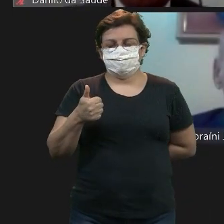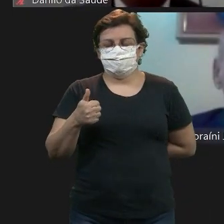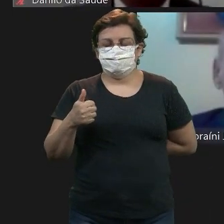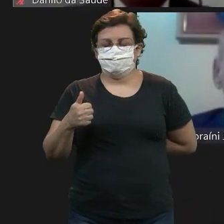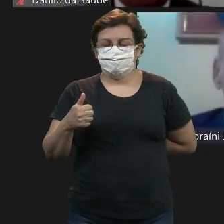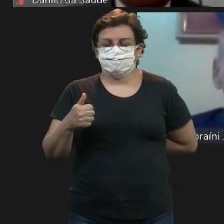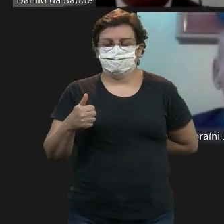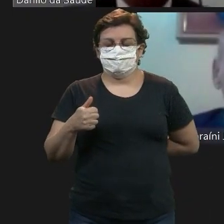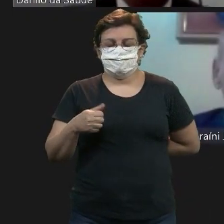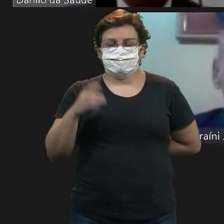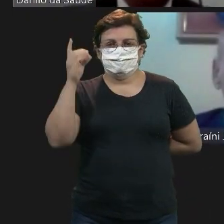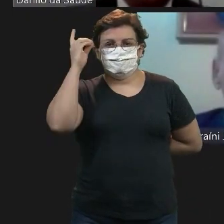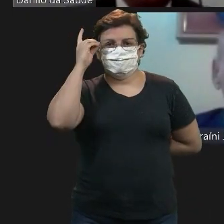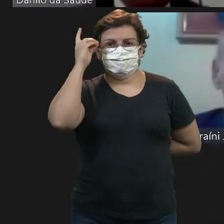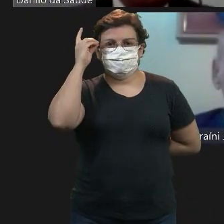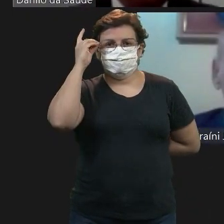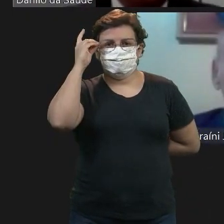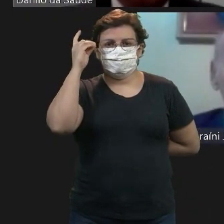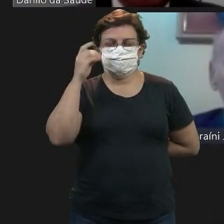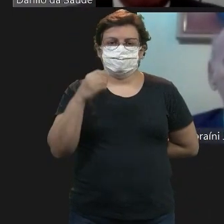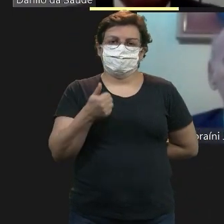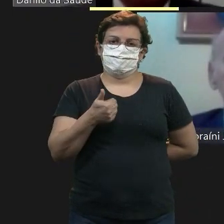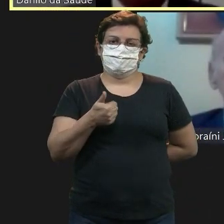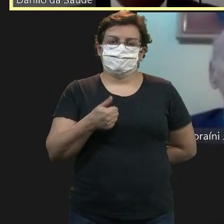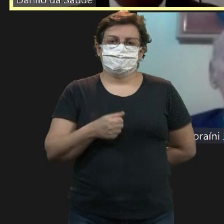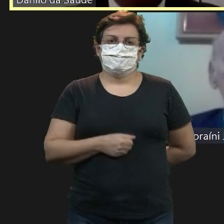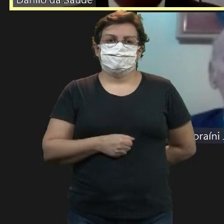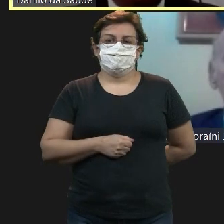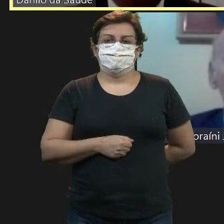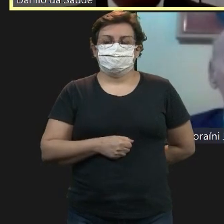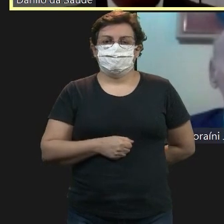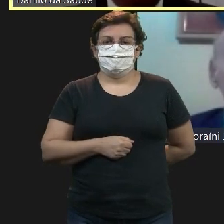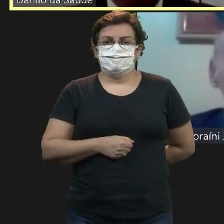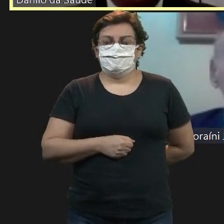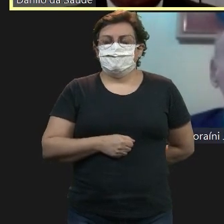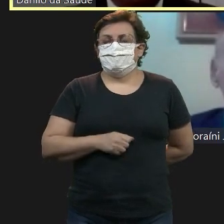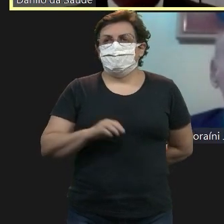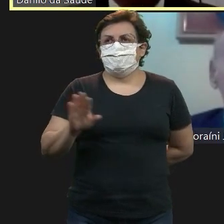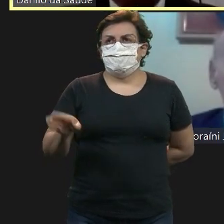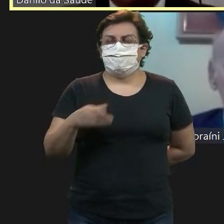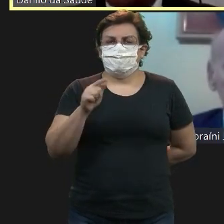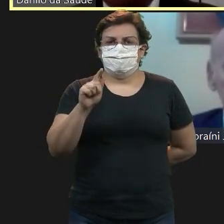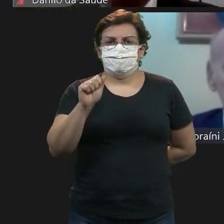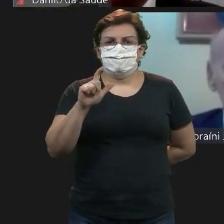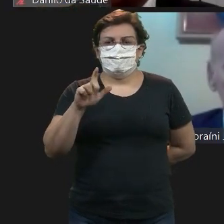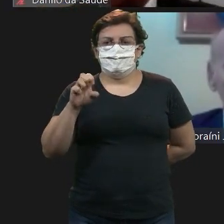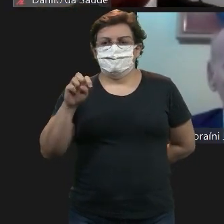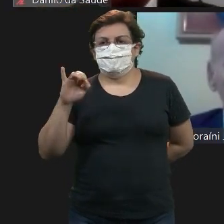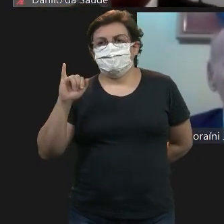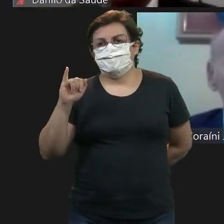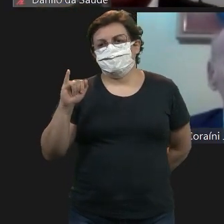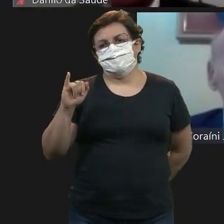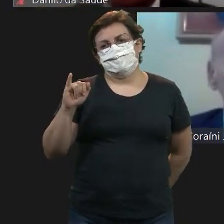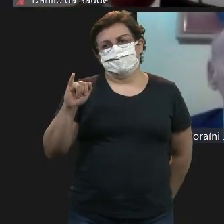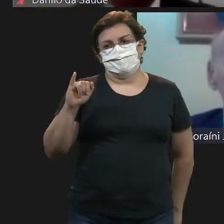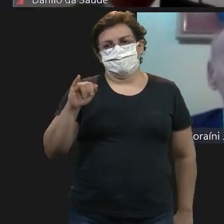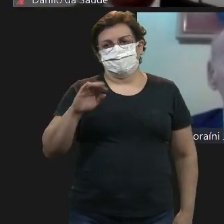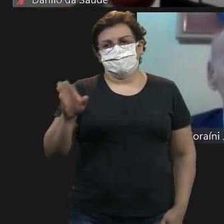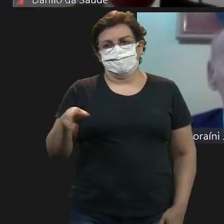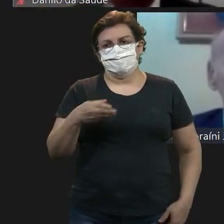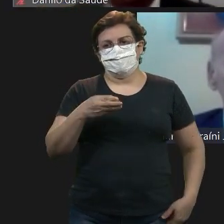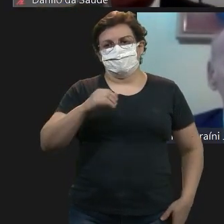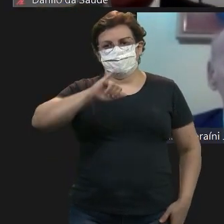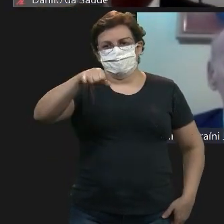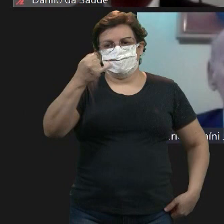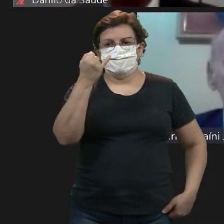Presente. Vereador Danilo da Saúde. Presente. Vereador Evandro Galete. Presente. Vereador João